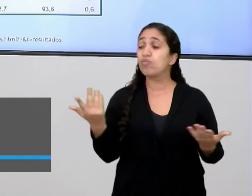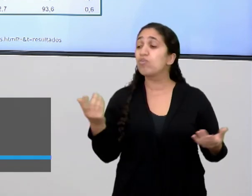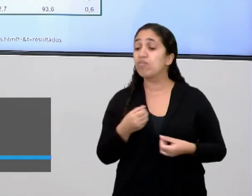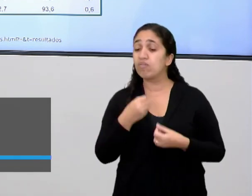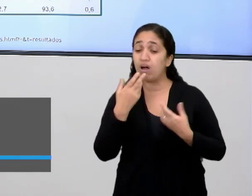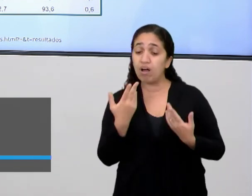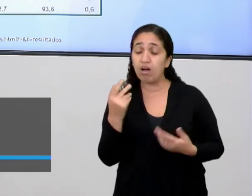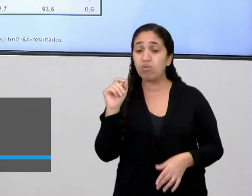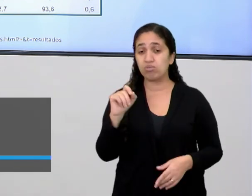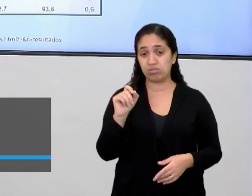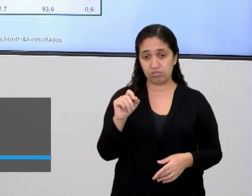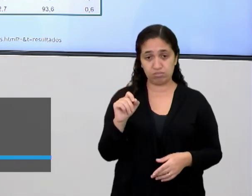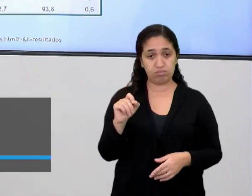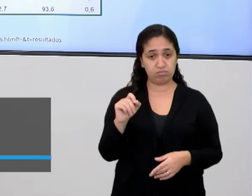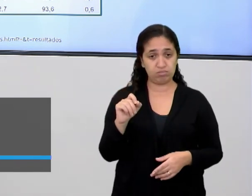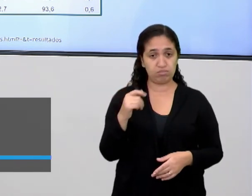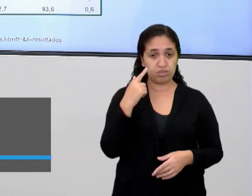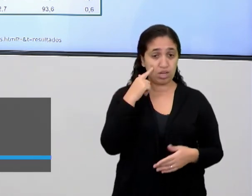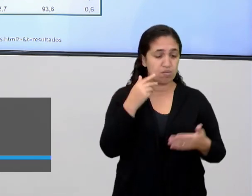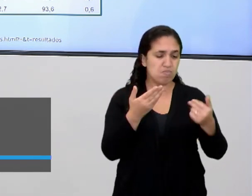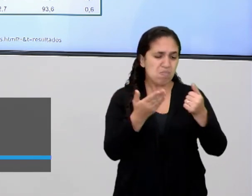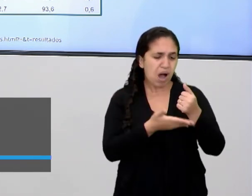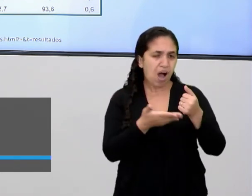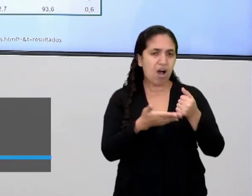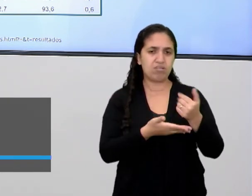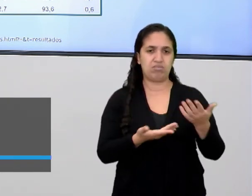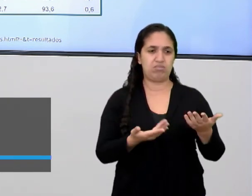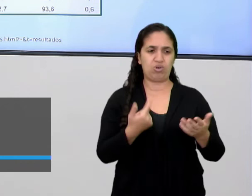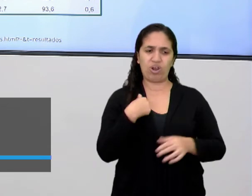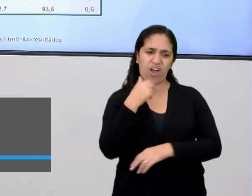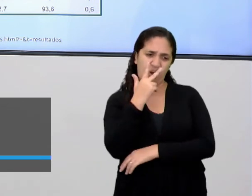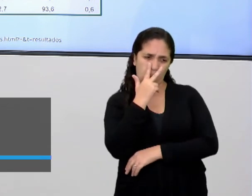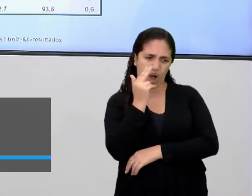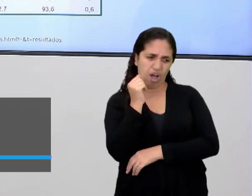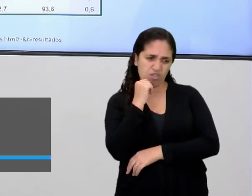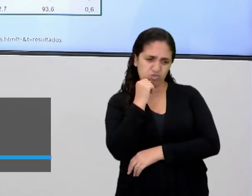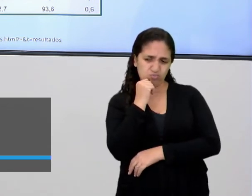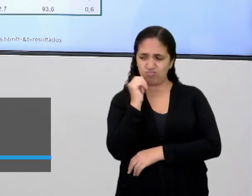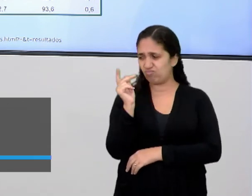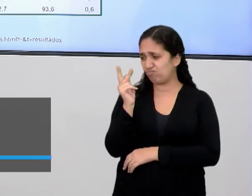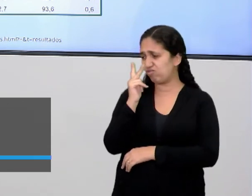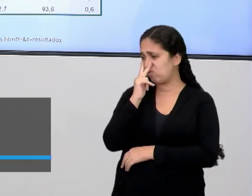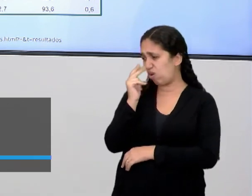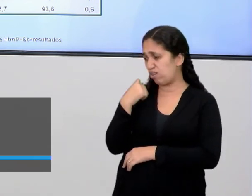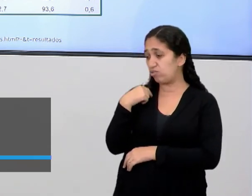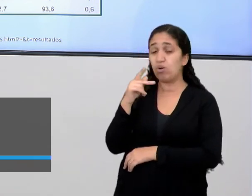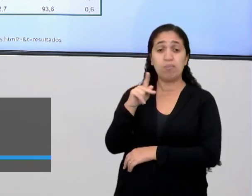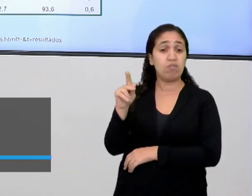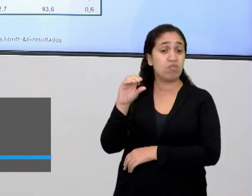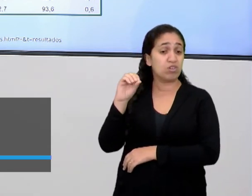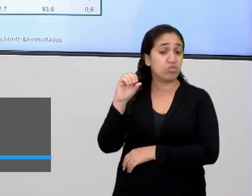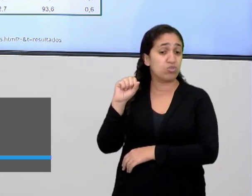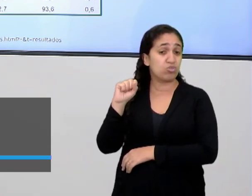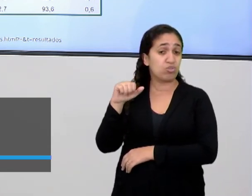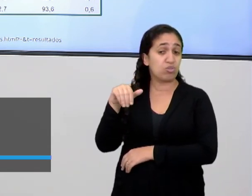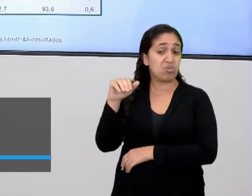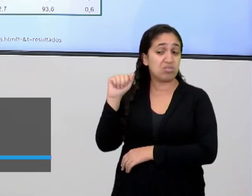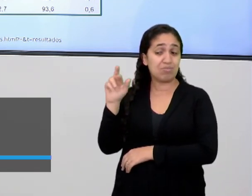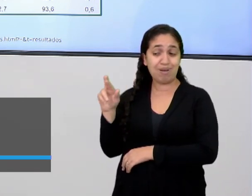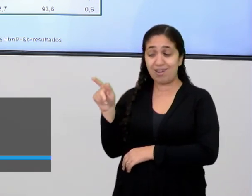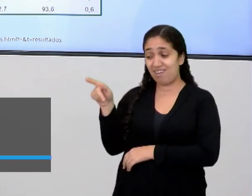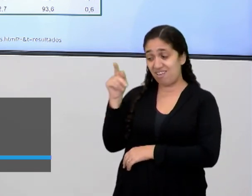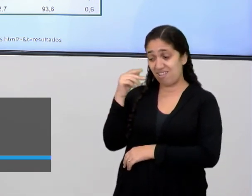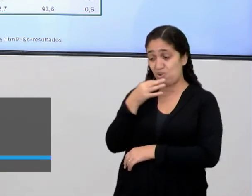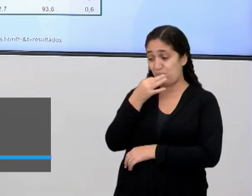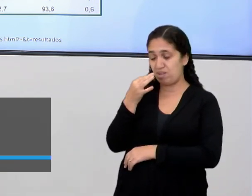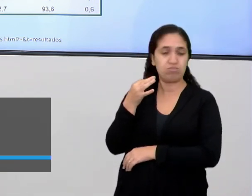Você vai falar, né, com fundamento. Você não vai falar por achismo. O professor Osmar falou, ele achou. Não achou nada.